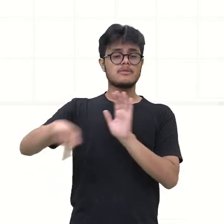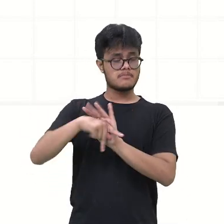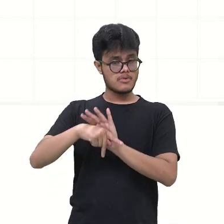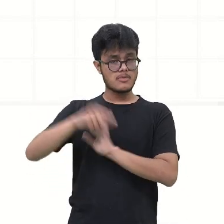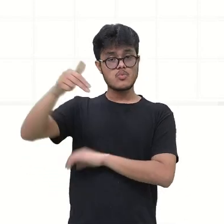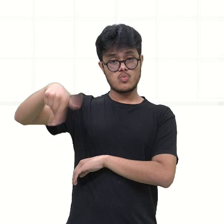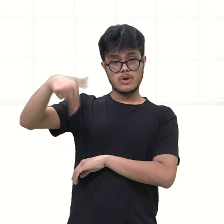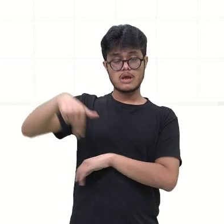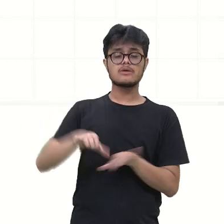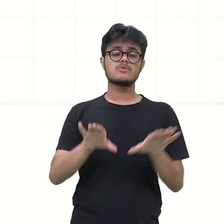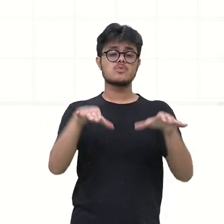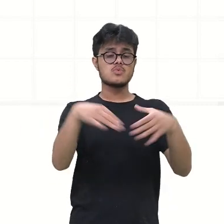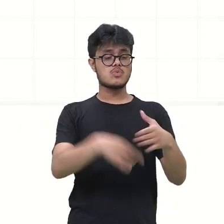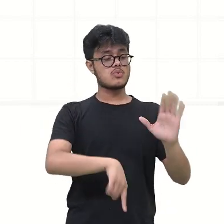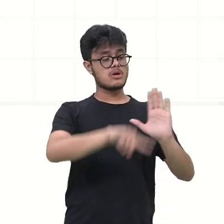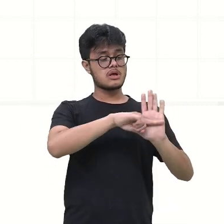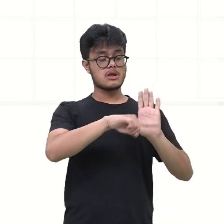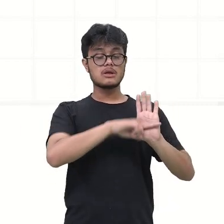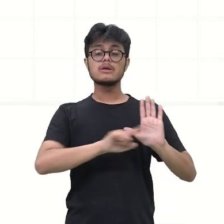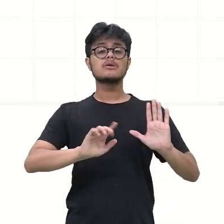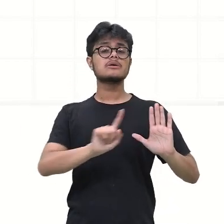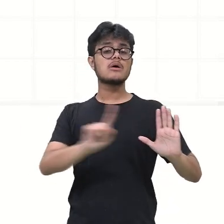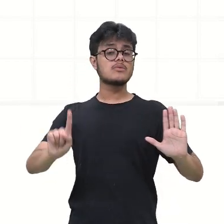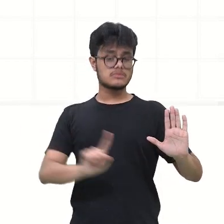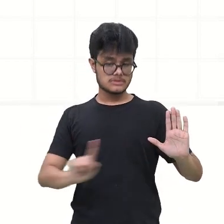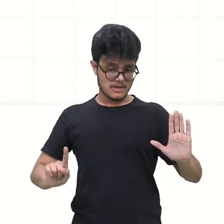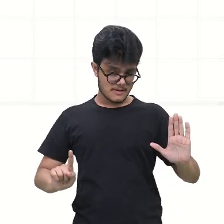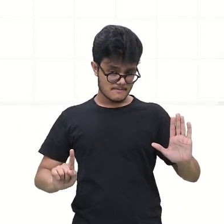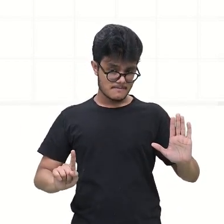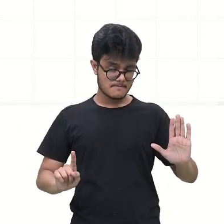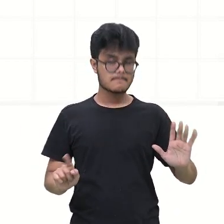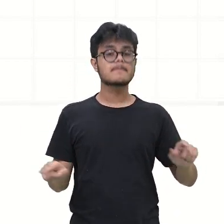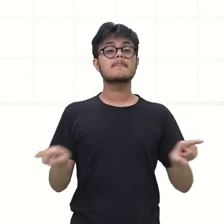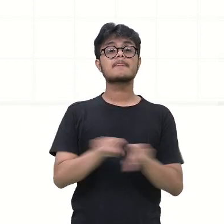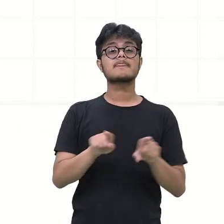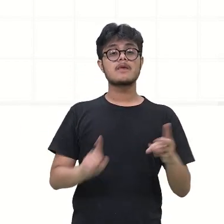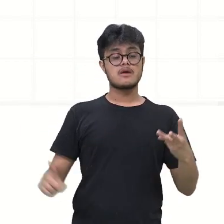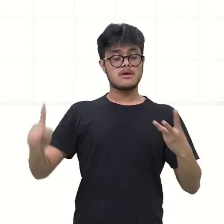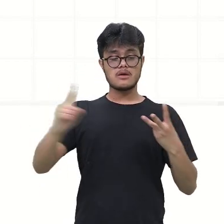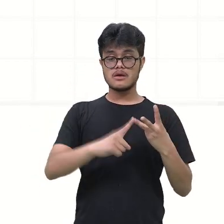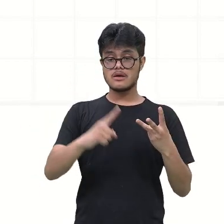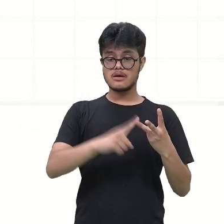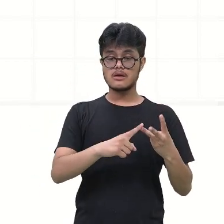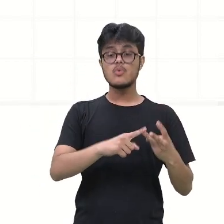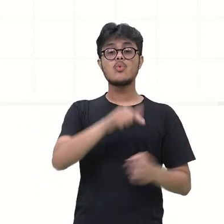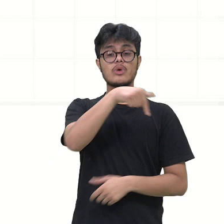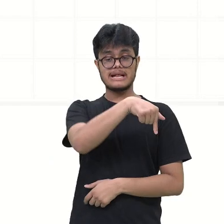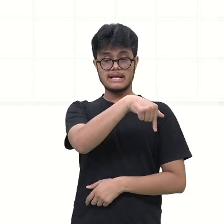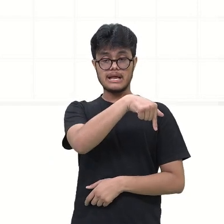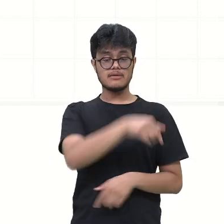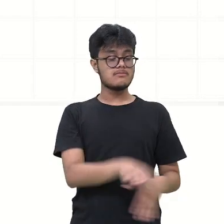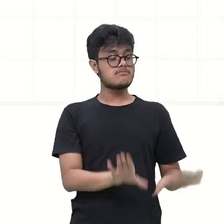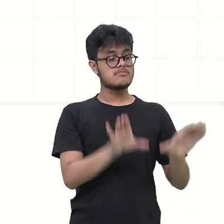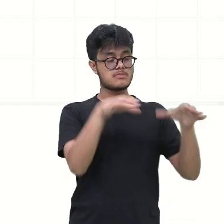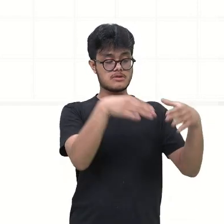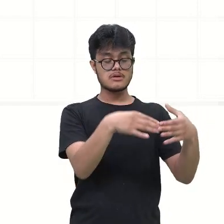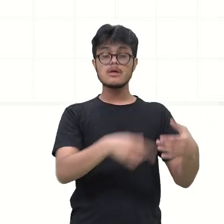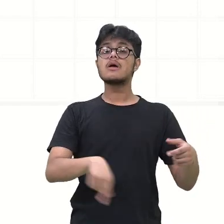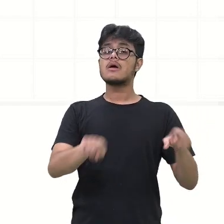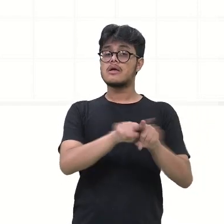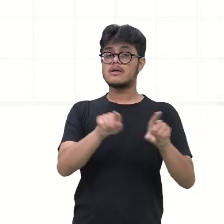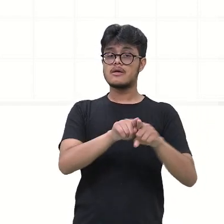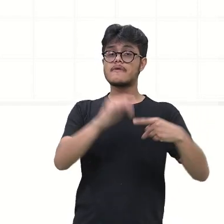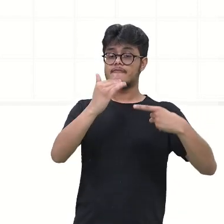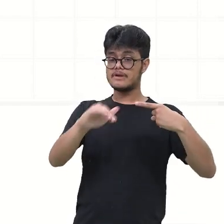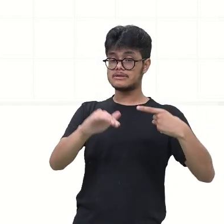naturais, os negativos, junto com os naturais, são os números inteiros, entre eles eu vou ter os números fracionários